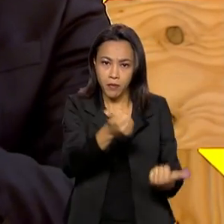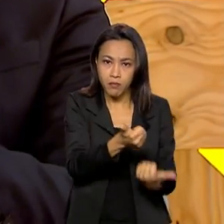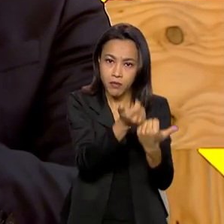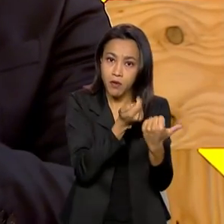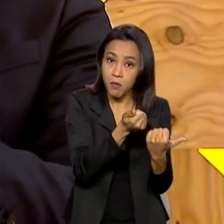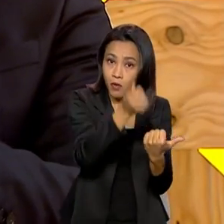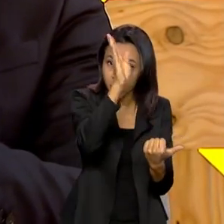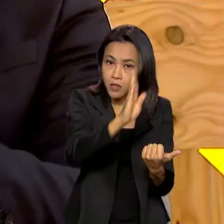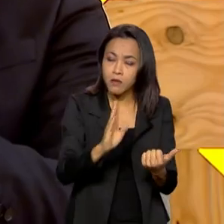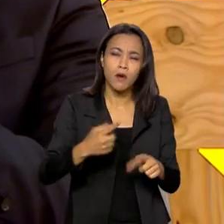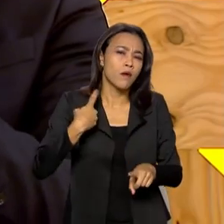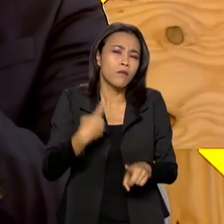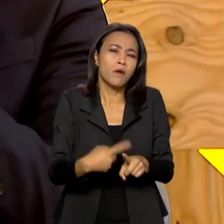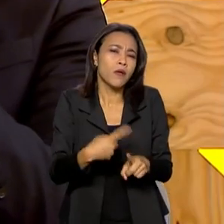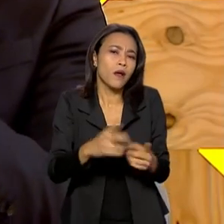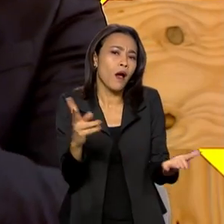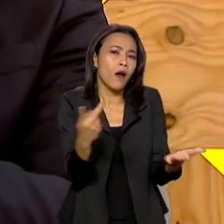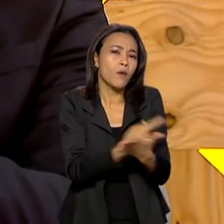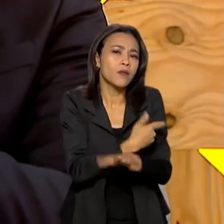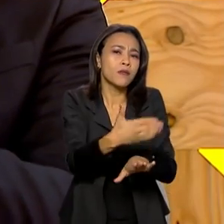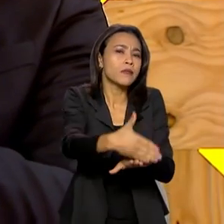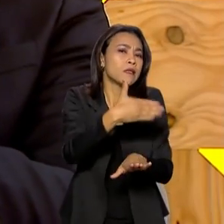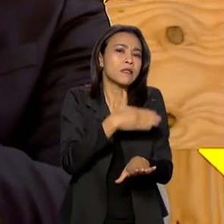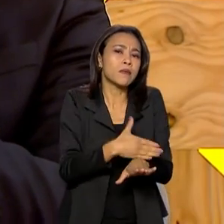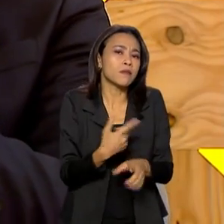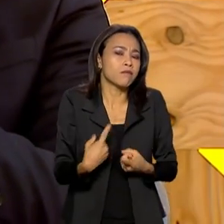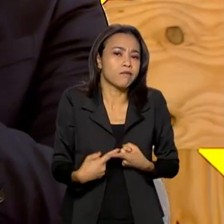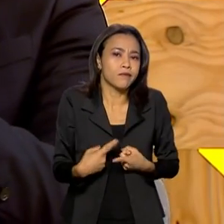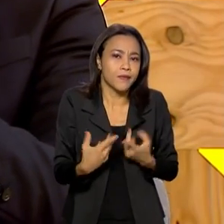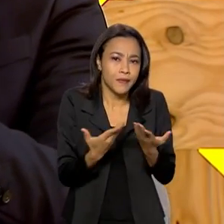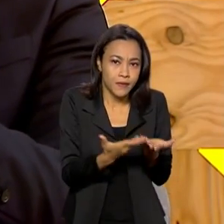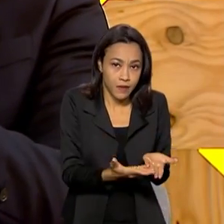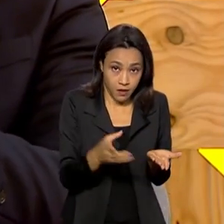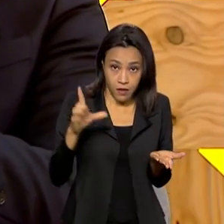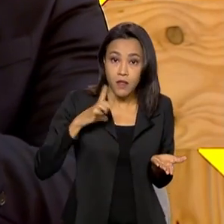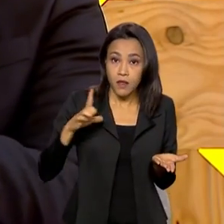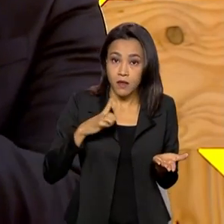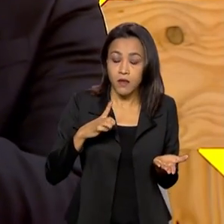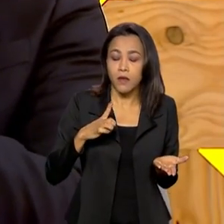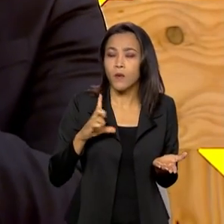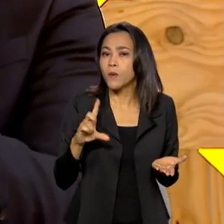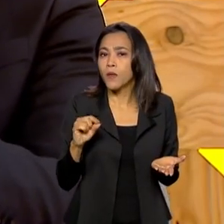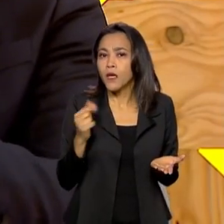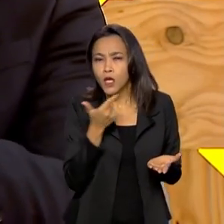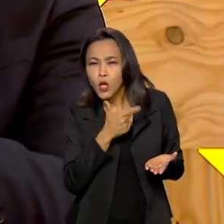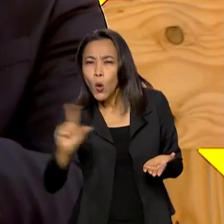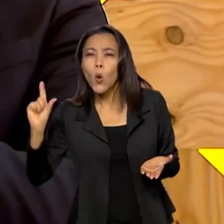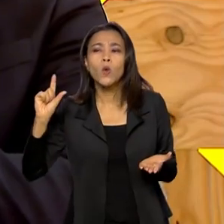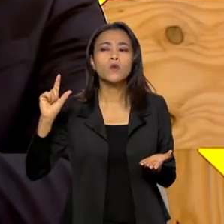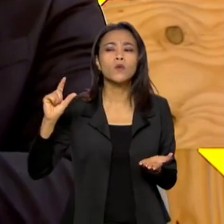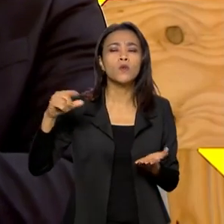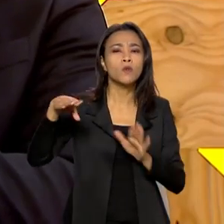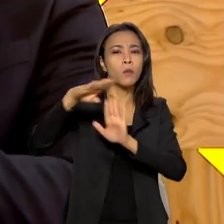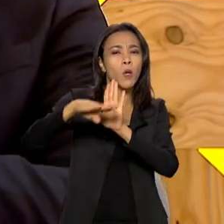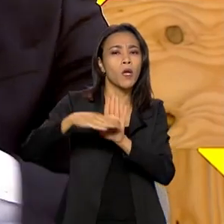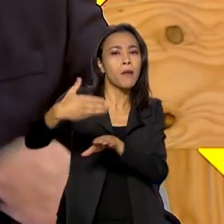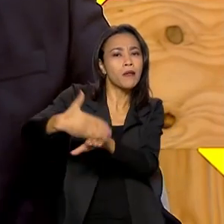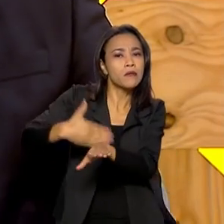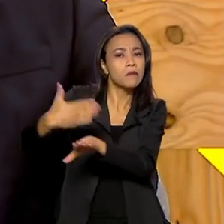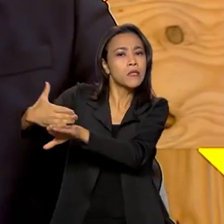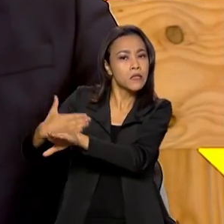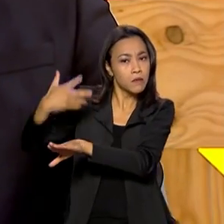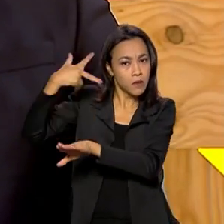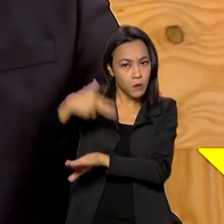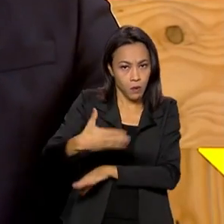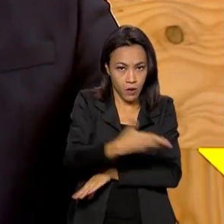que houve essa antecipação e eu também faço uma pergunta associada existe uma previsão de que outra antecipação como essa ocorra até oo fim deste ano